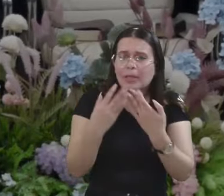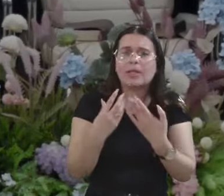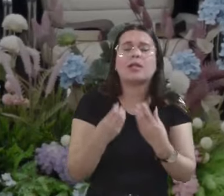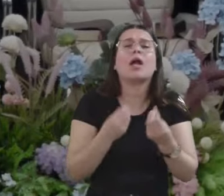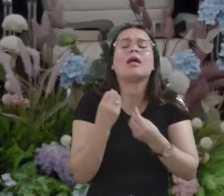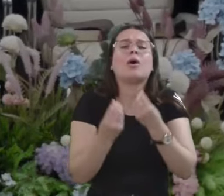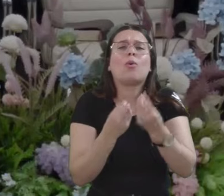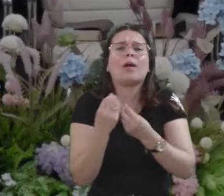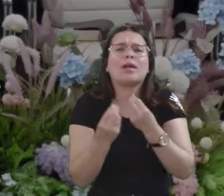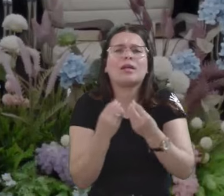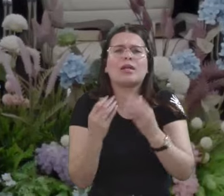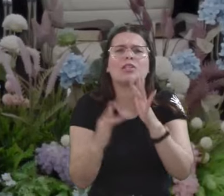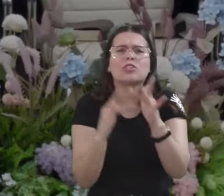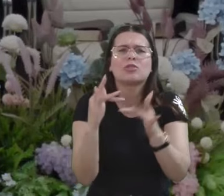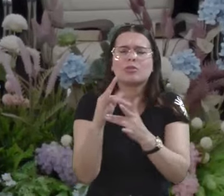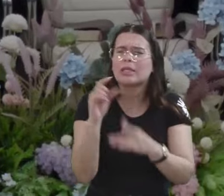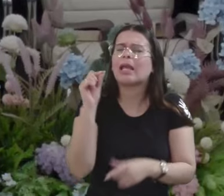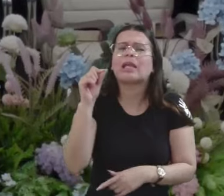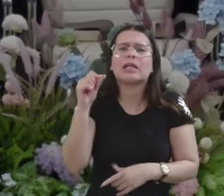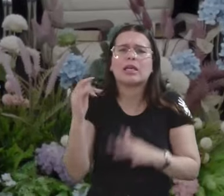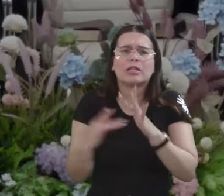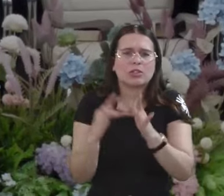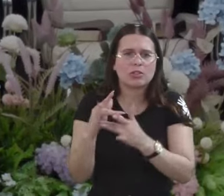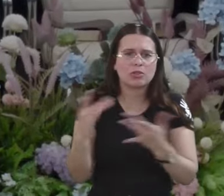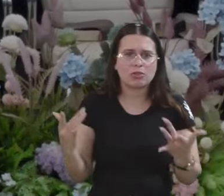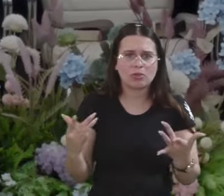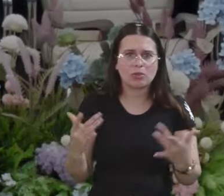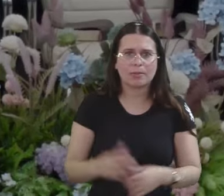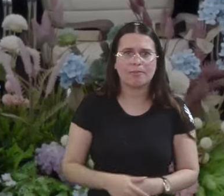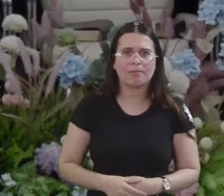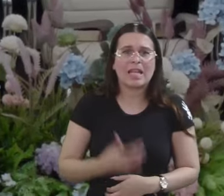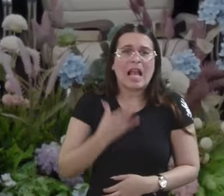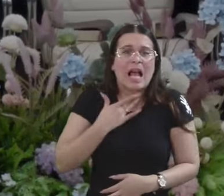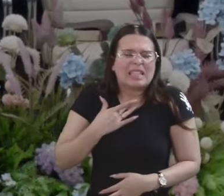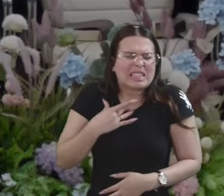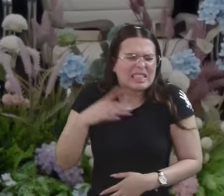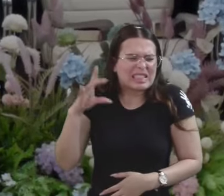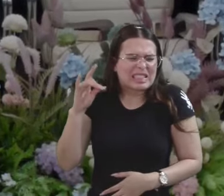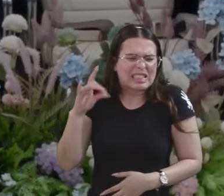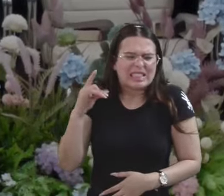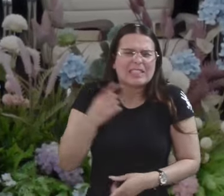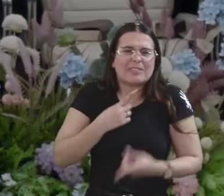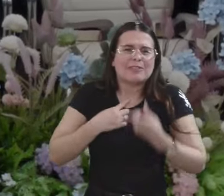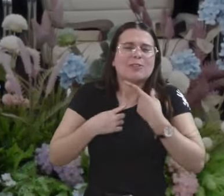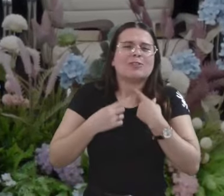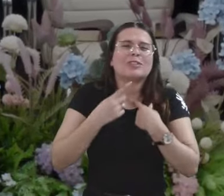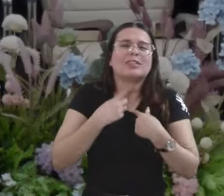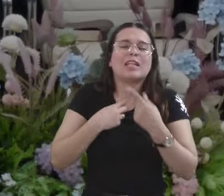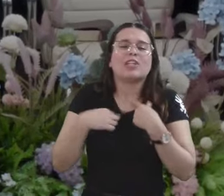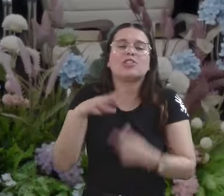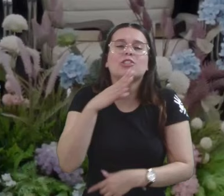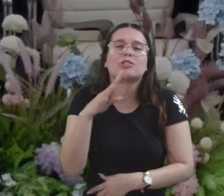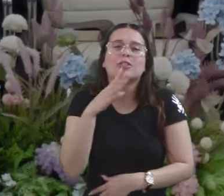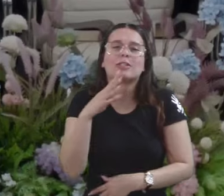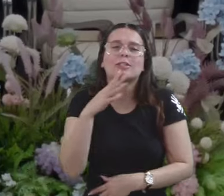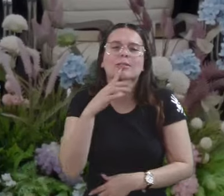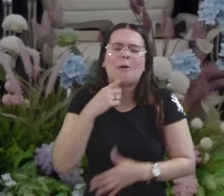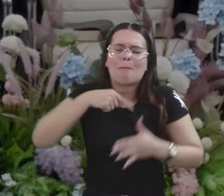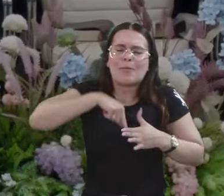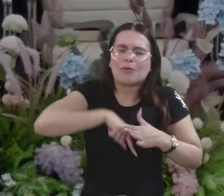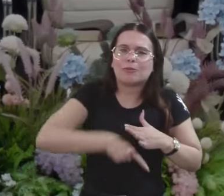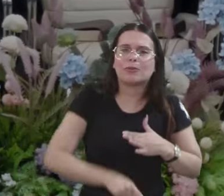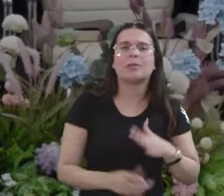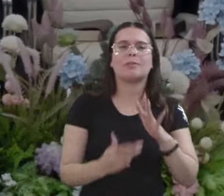Jesus, quem é Jesus, quem é Jesus. A sede de Jesus, a sede da